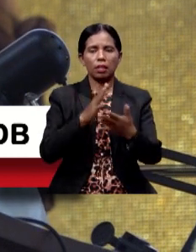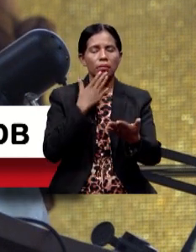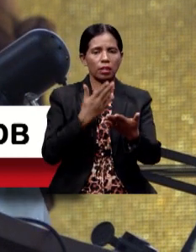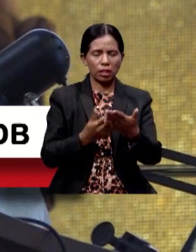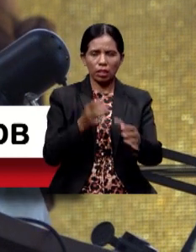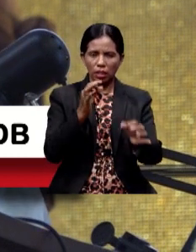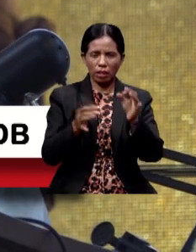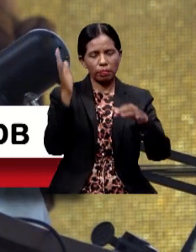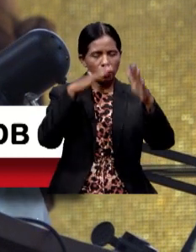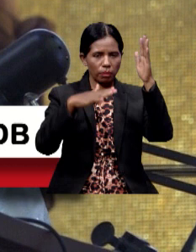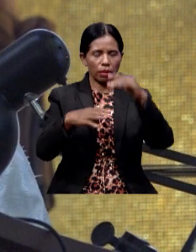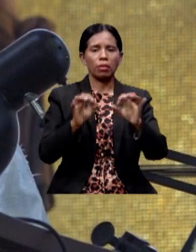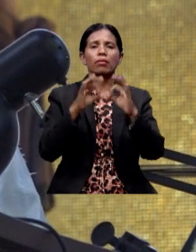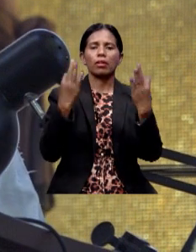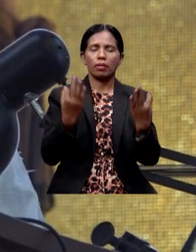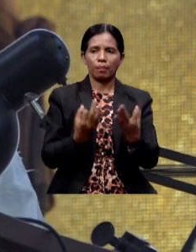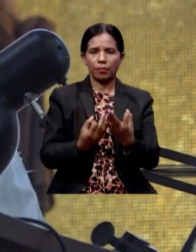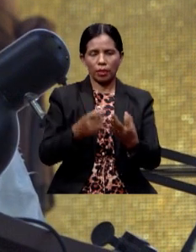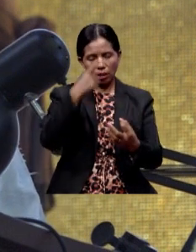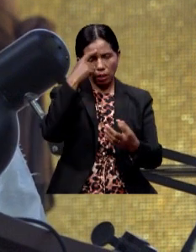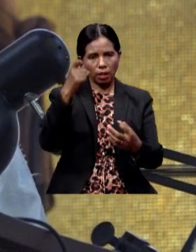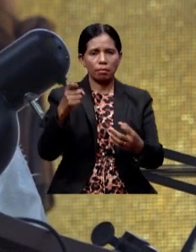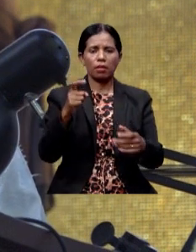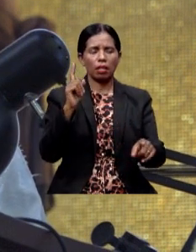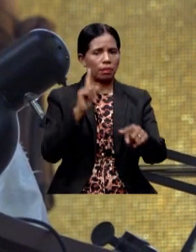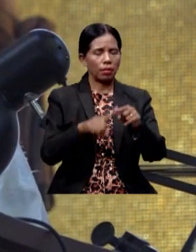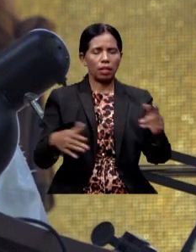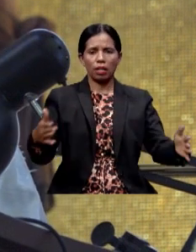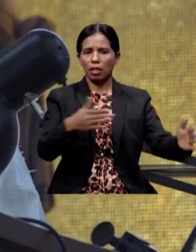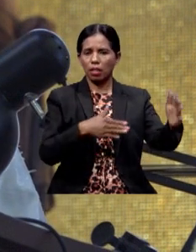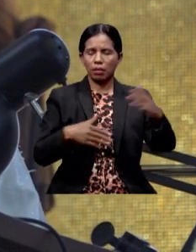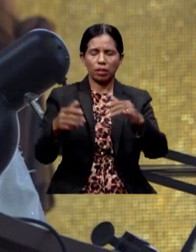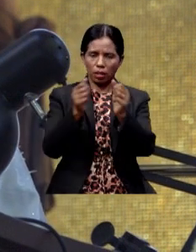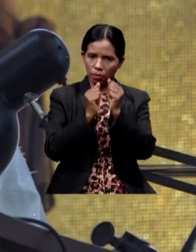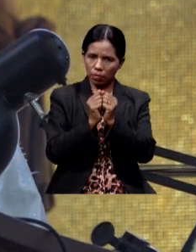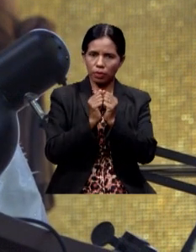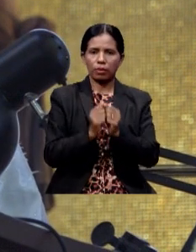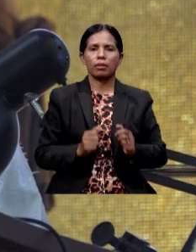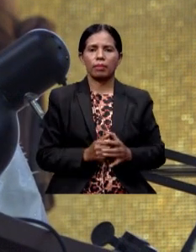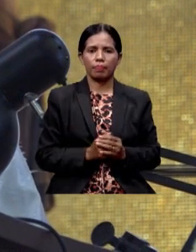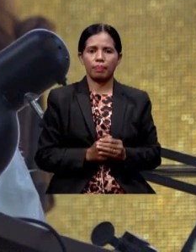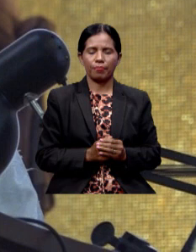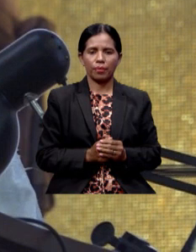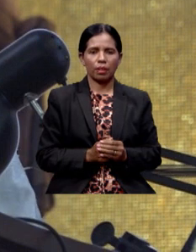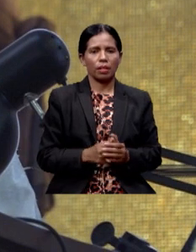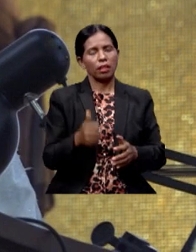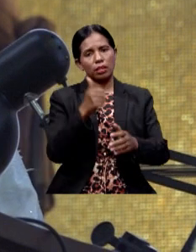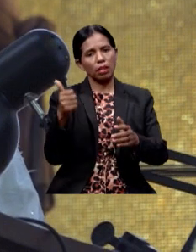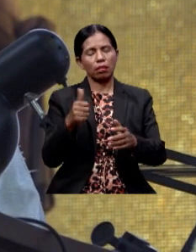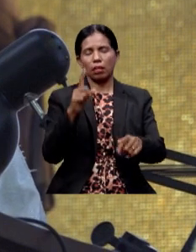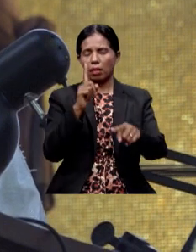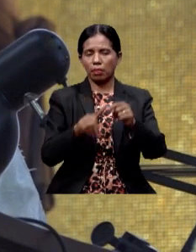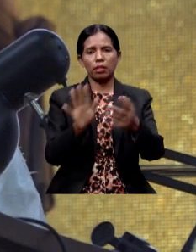familia, tamba la bele habi halibur hamoto, ou balon, La bela celebra